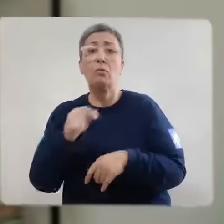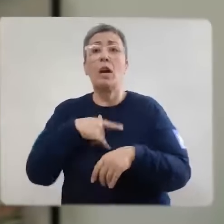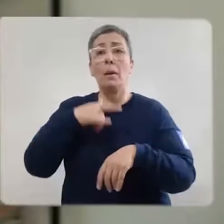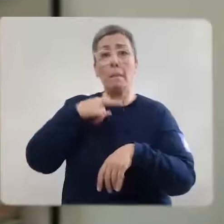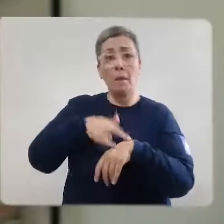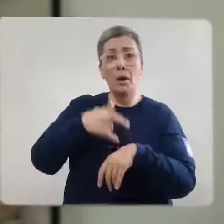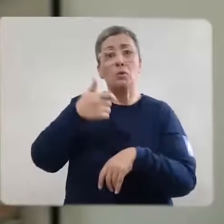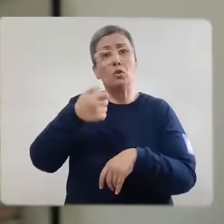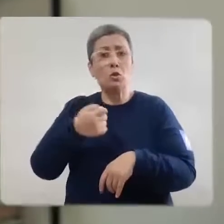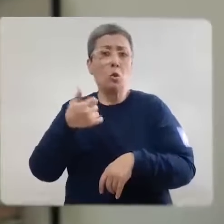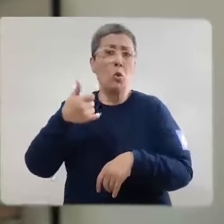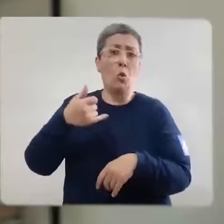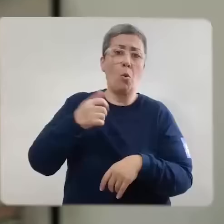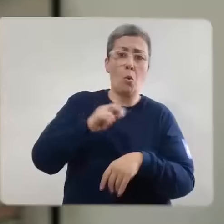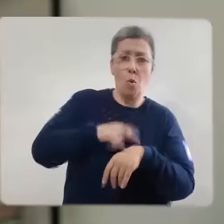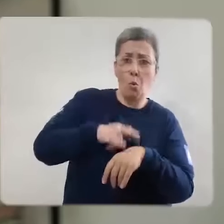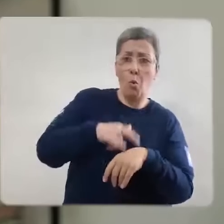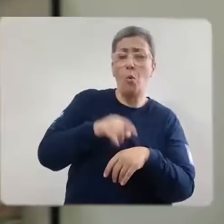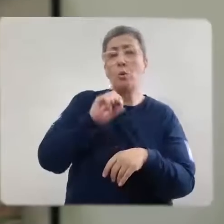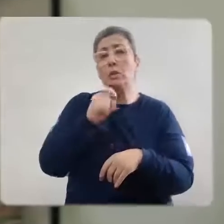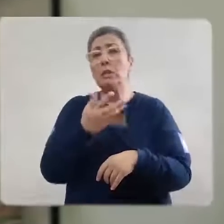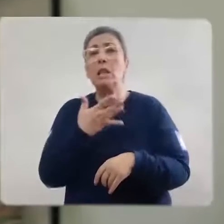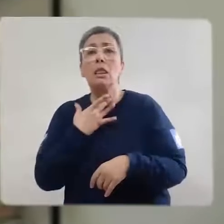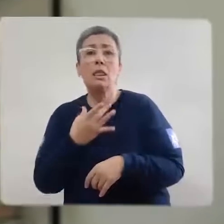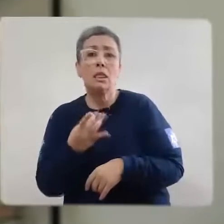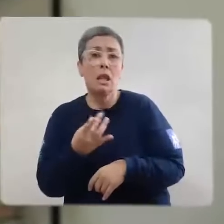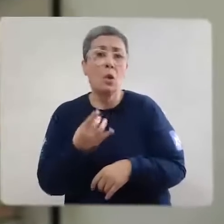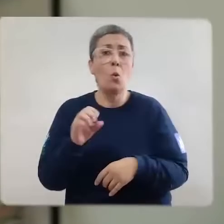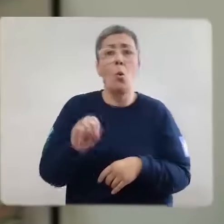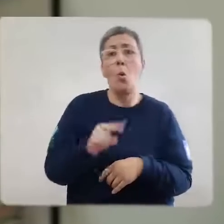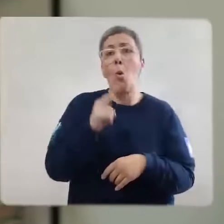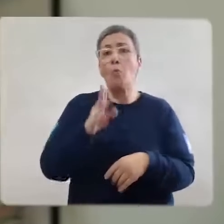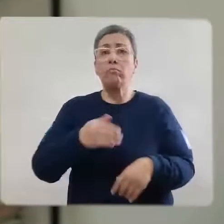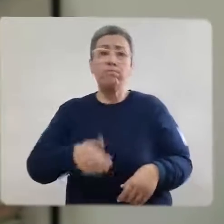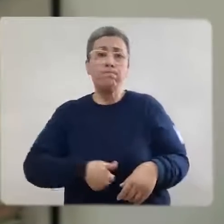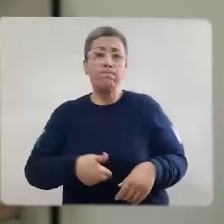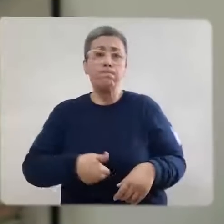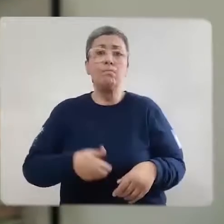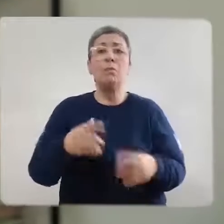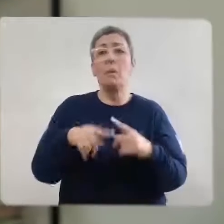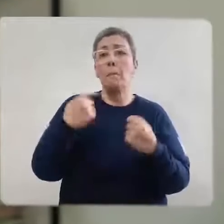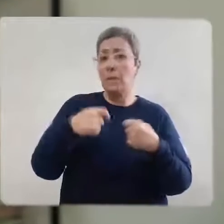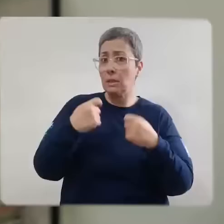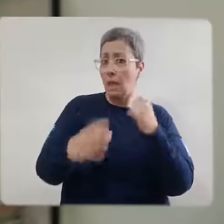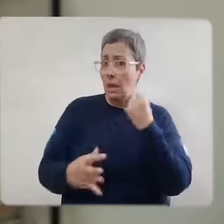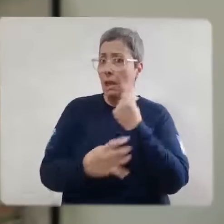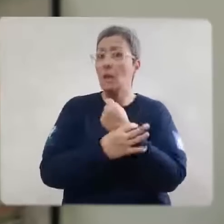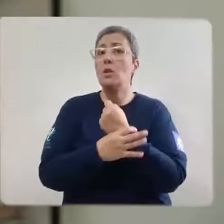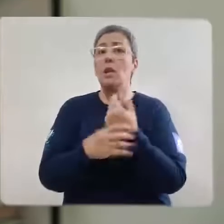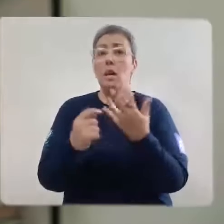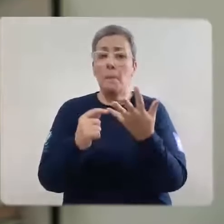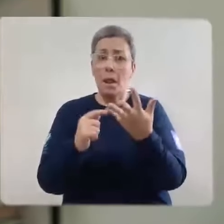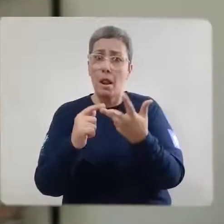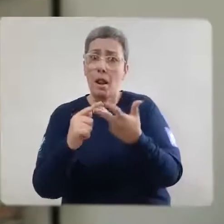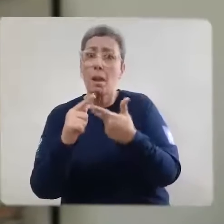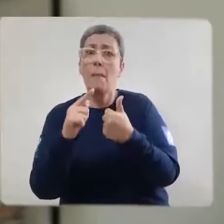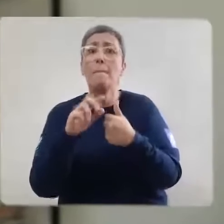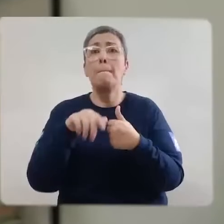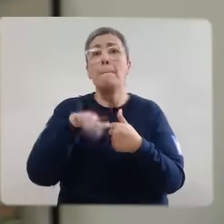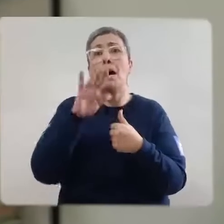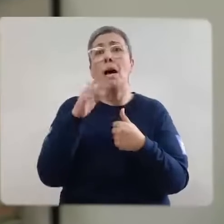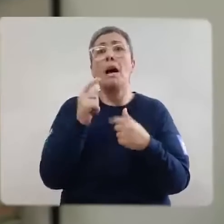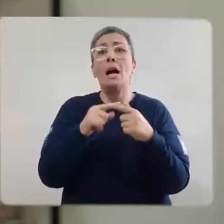e faça suas necessidades, ou se ele está com sede, ou se ele está com fome. Eu preciso garantir essas questões